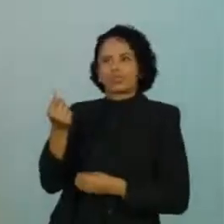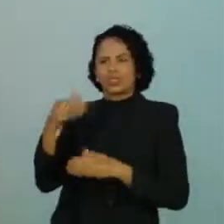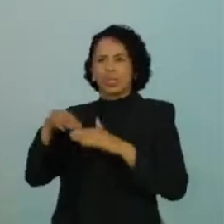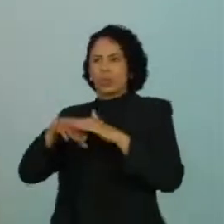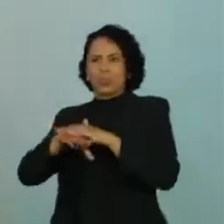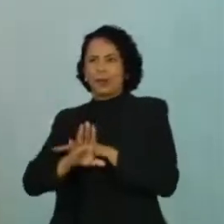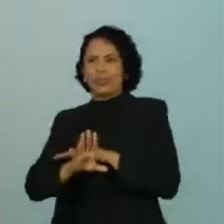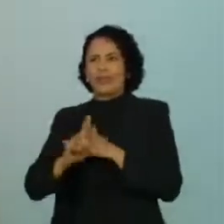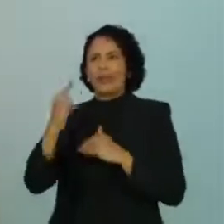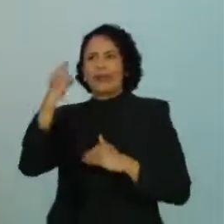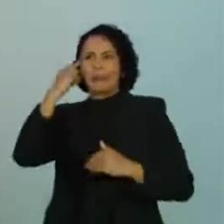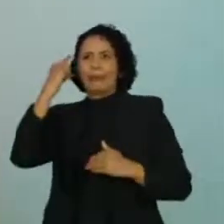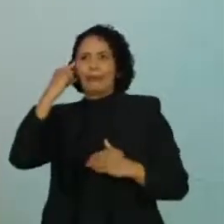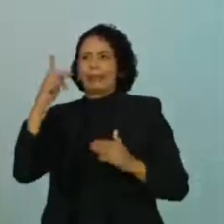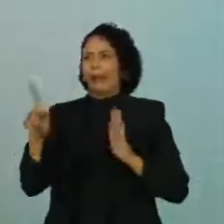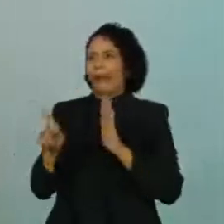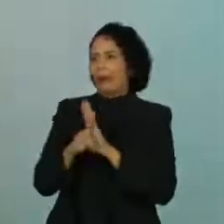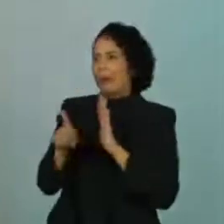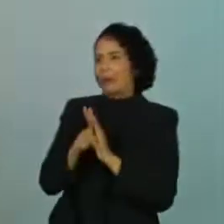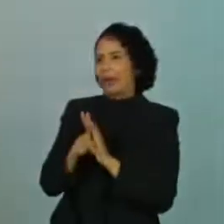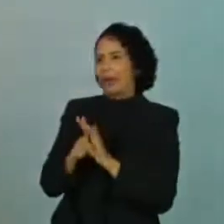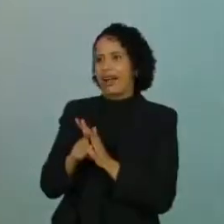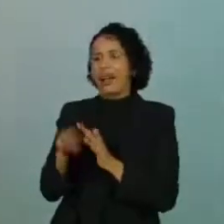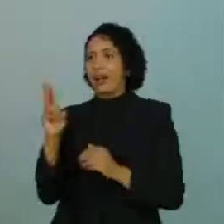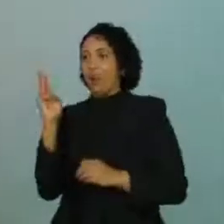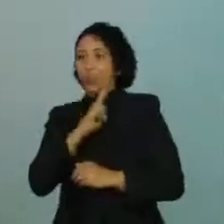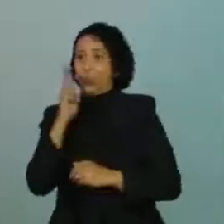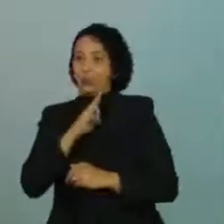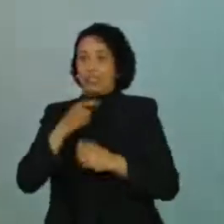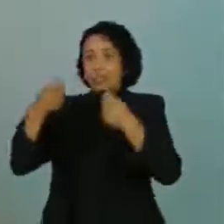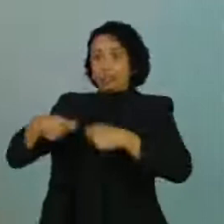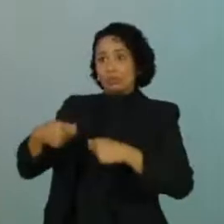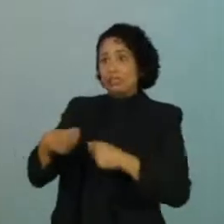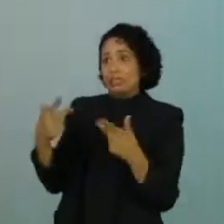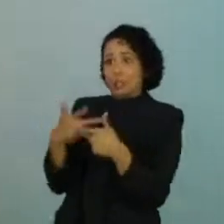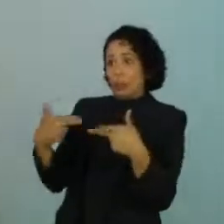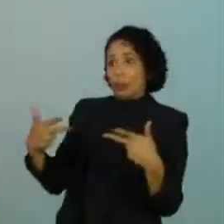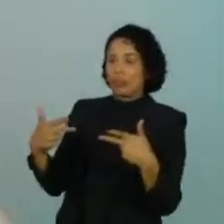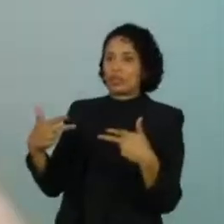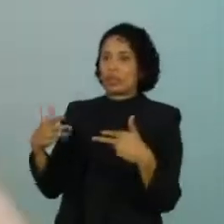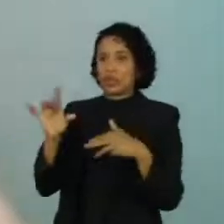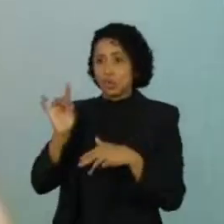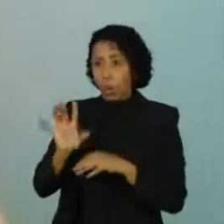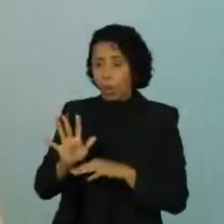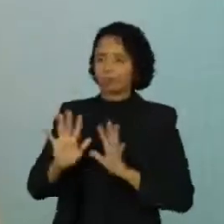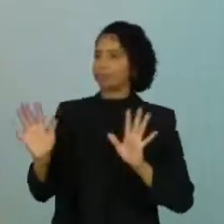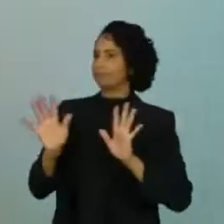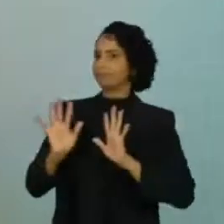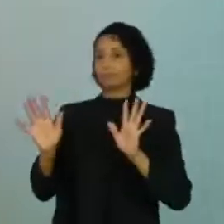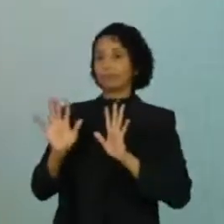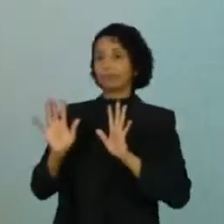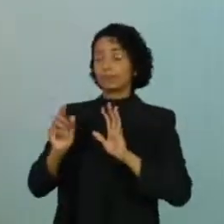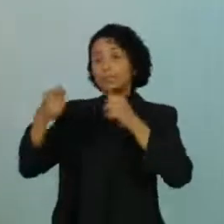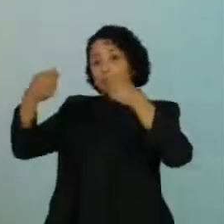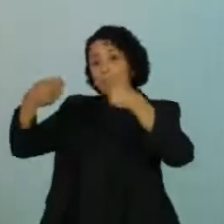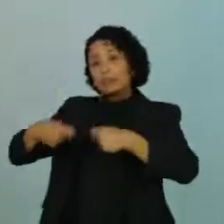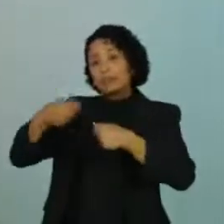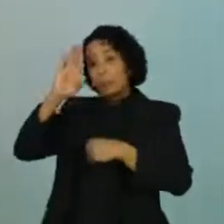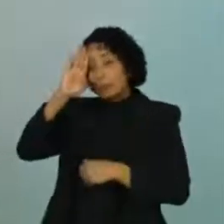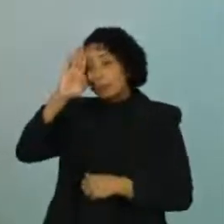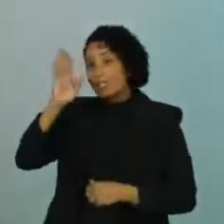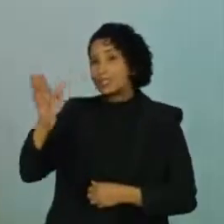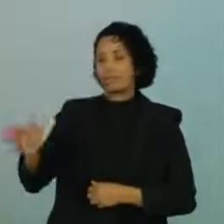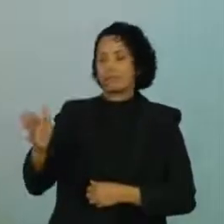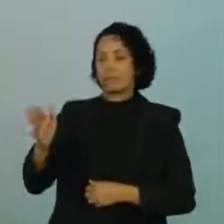financeiro, pensando aí numa urgência, numa necessidade, mas principalmente ela saber que tudo que a gente fizer aqui em